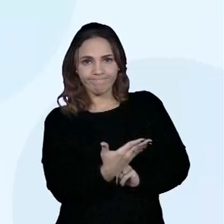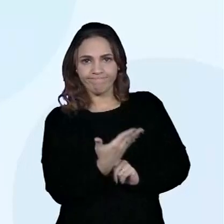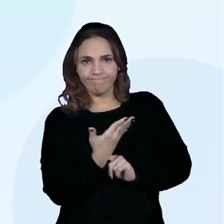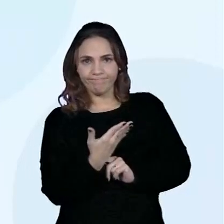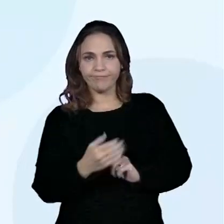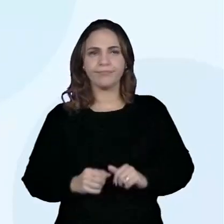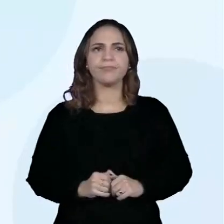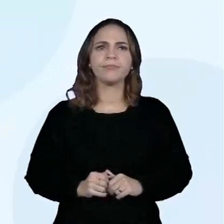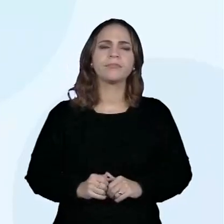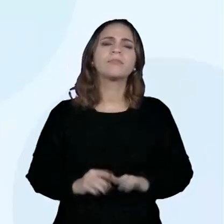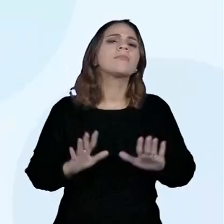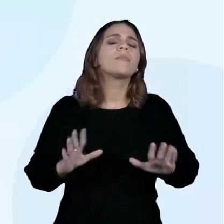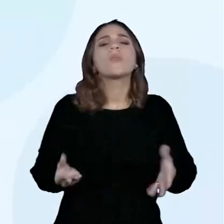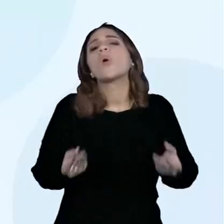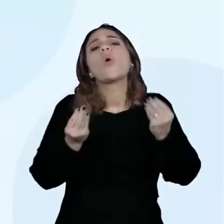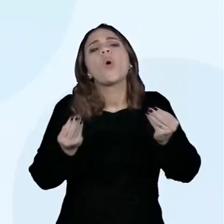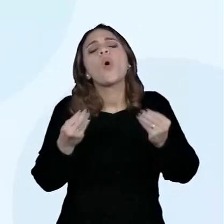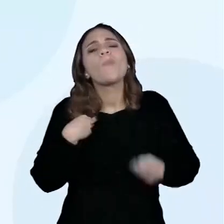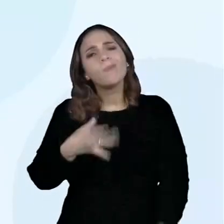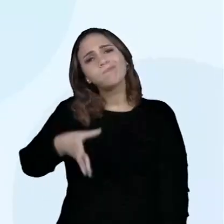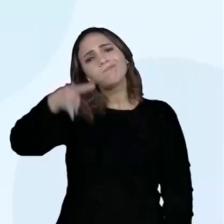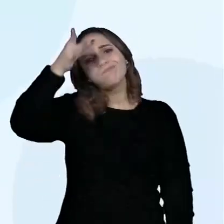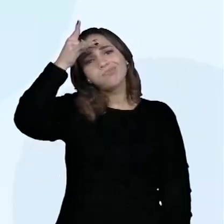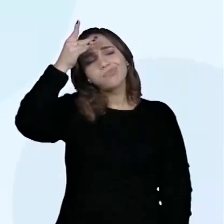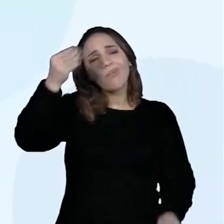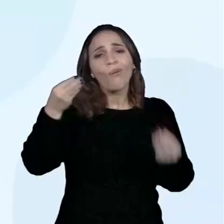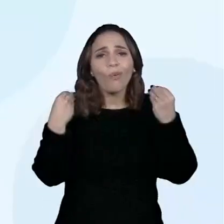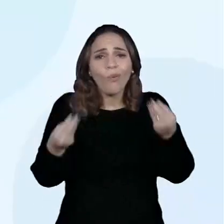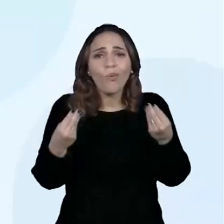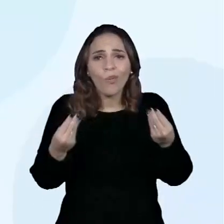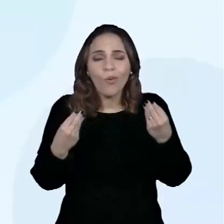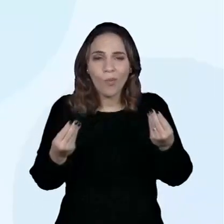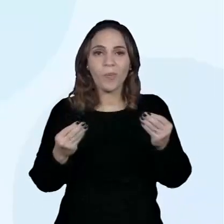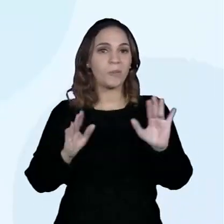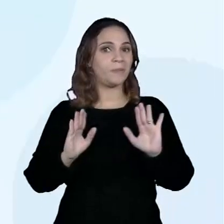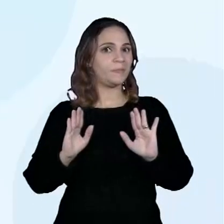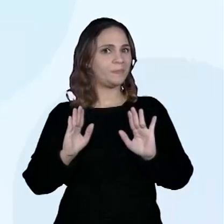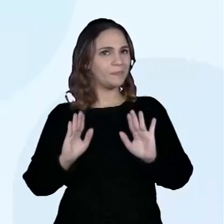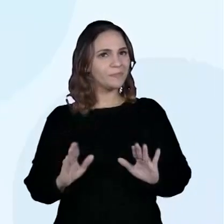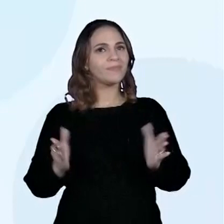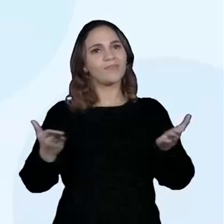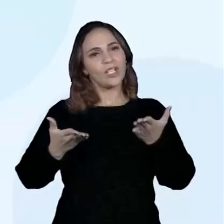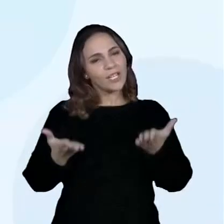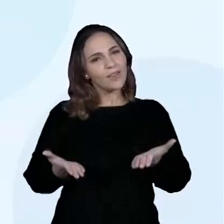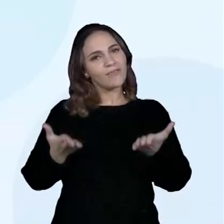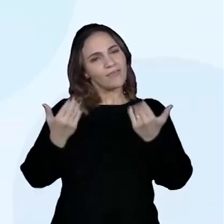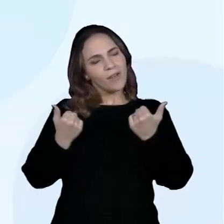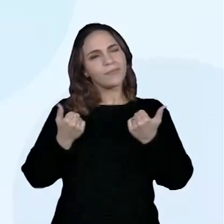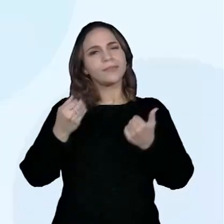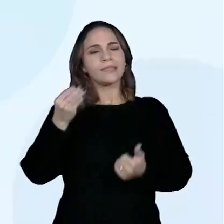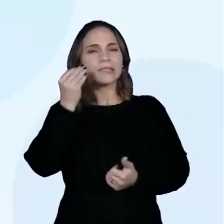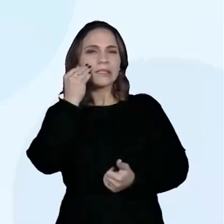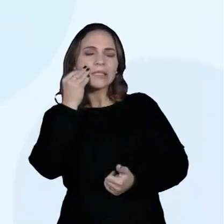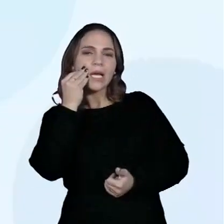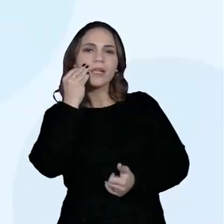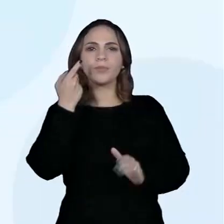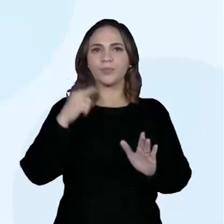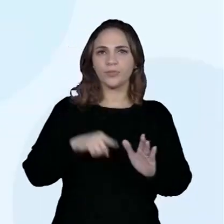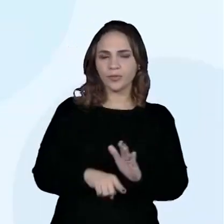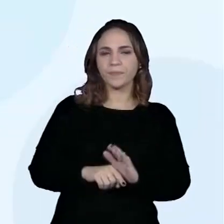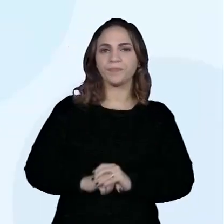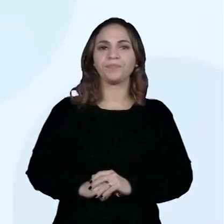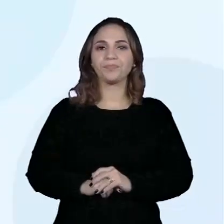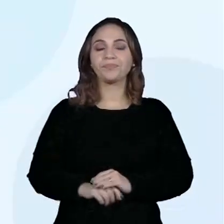como saber das regras? Agora é que vem o nosso aprofundamento.